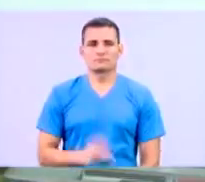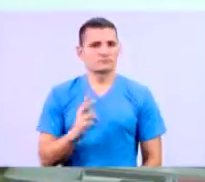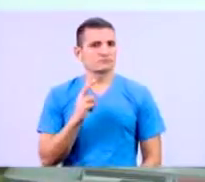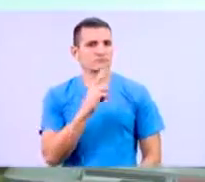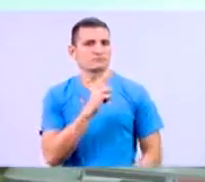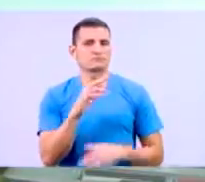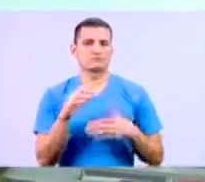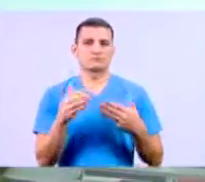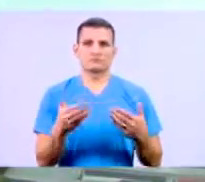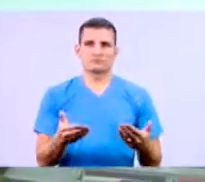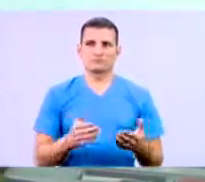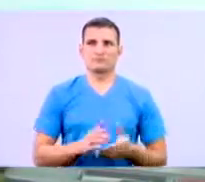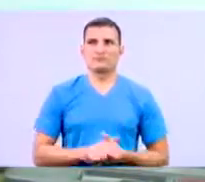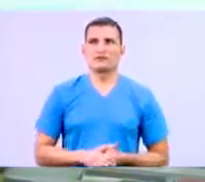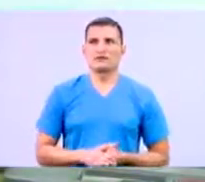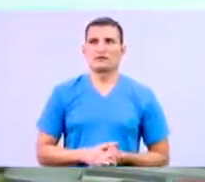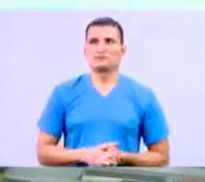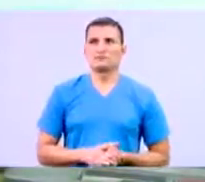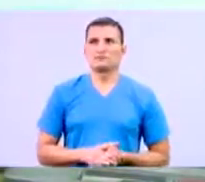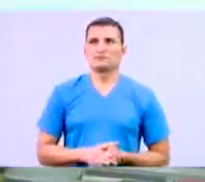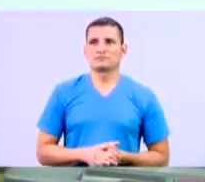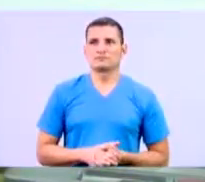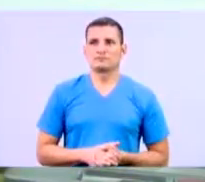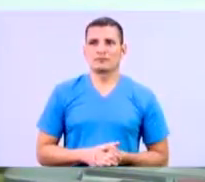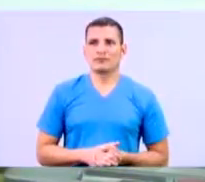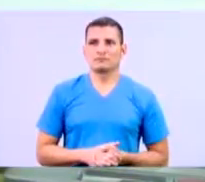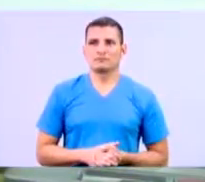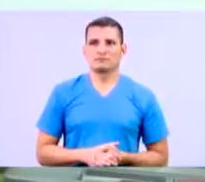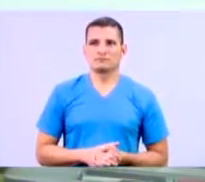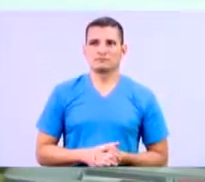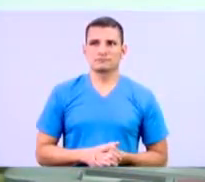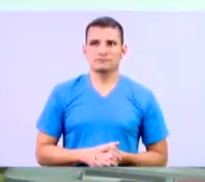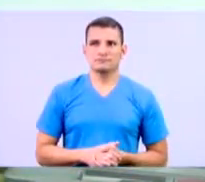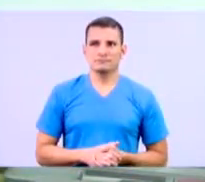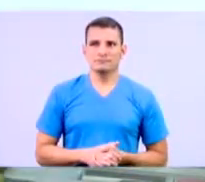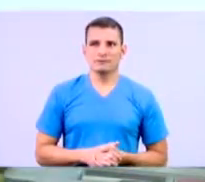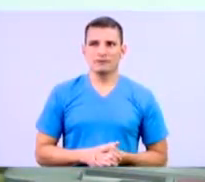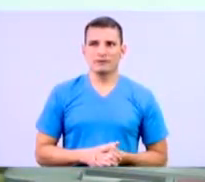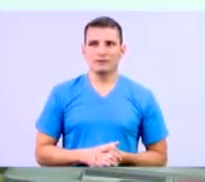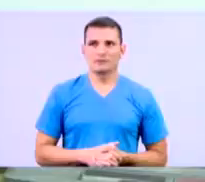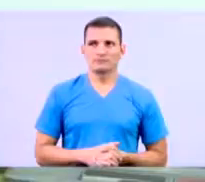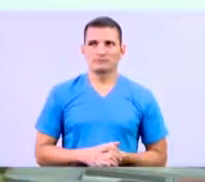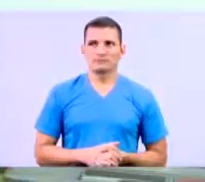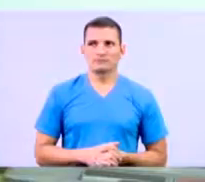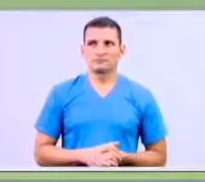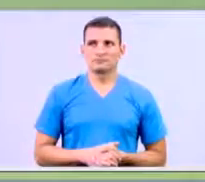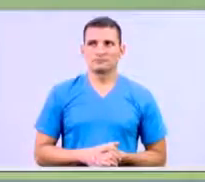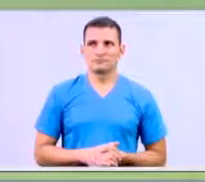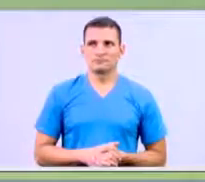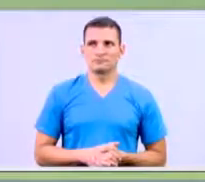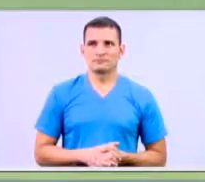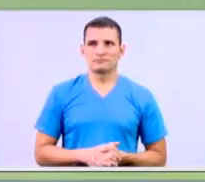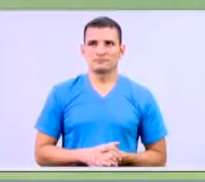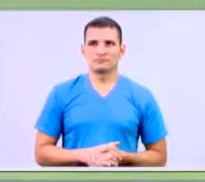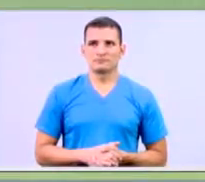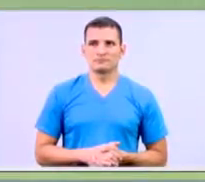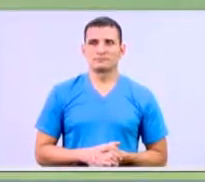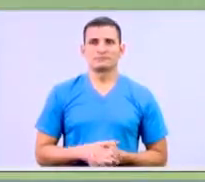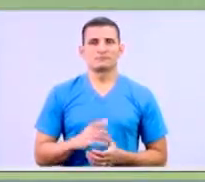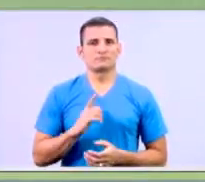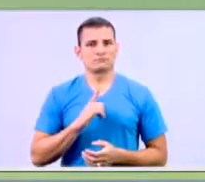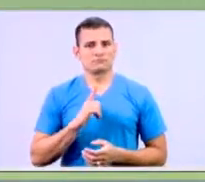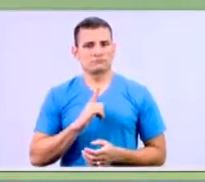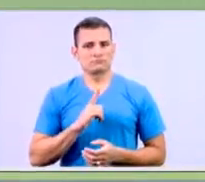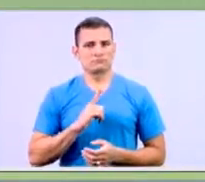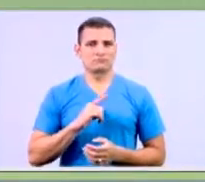esses, né? Vamos continuar então? Vamos ver quais são esses padrões, ok? Reparem que a gente tem o seguinte: